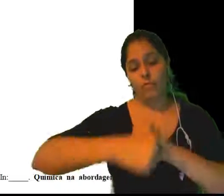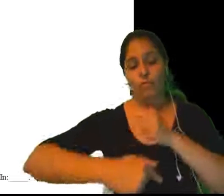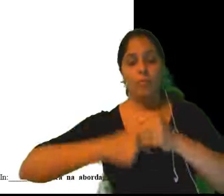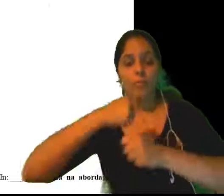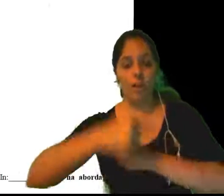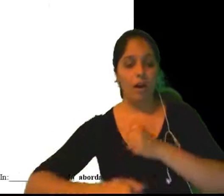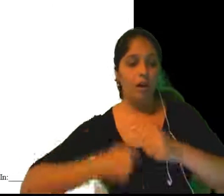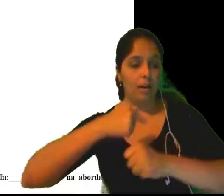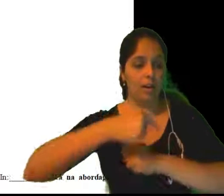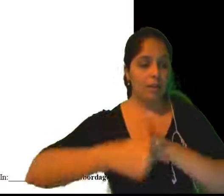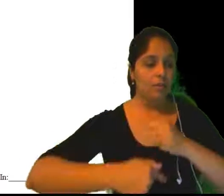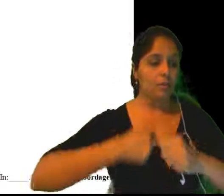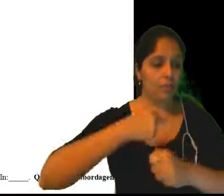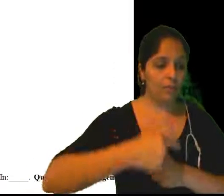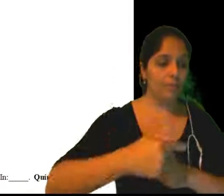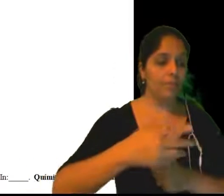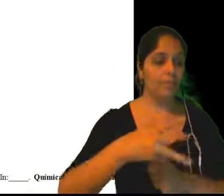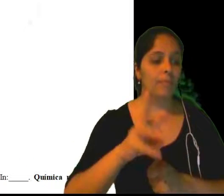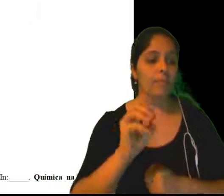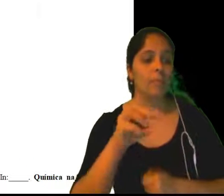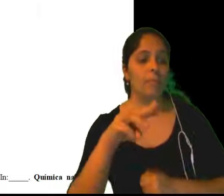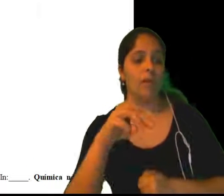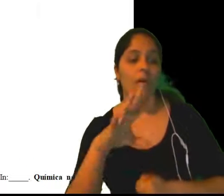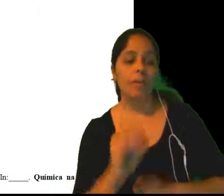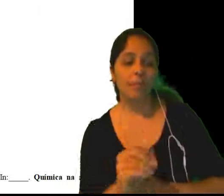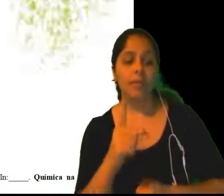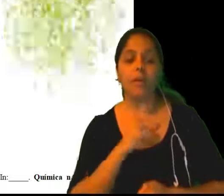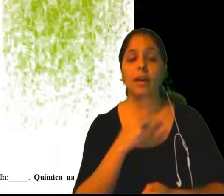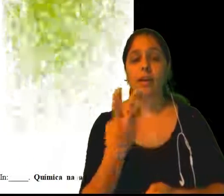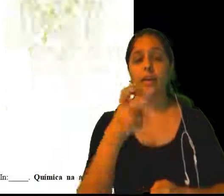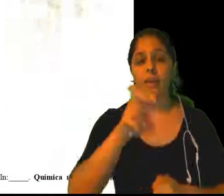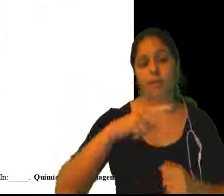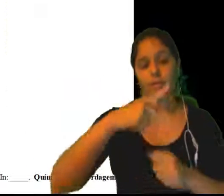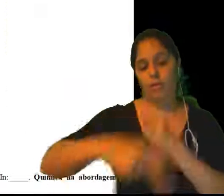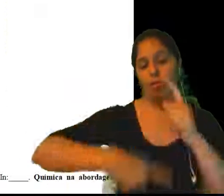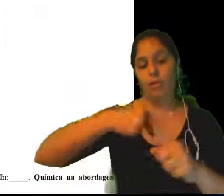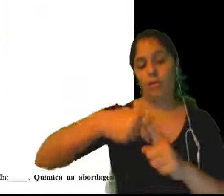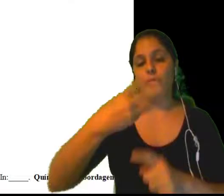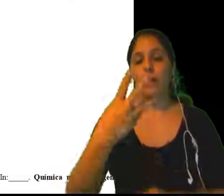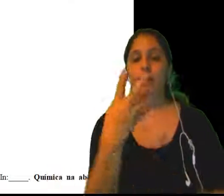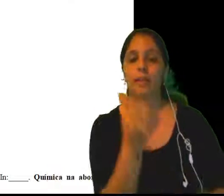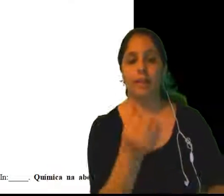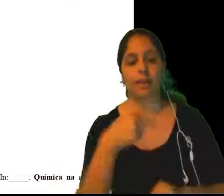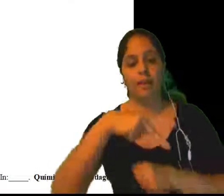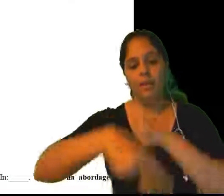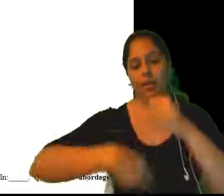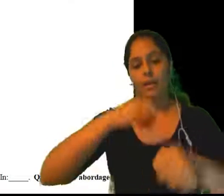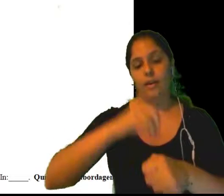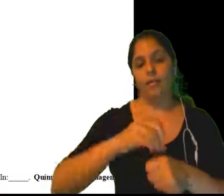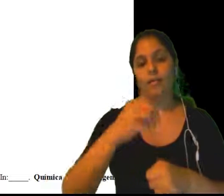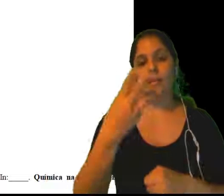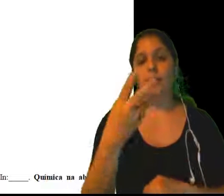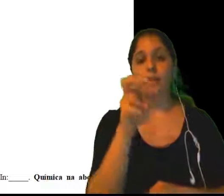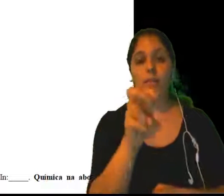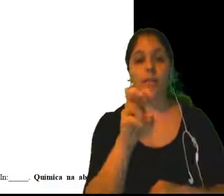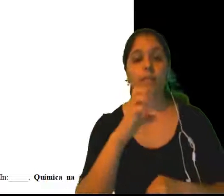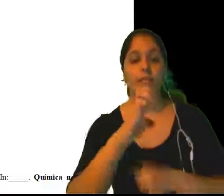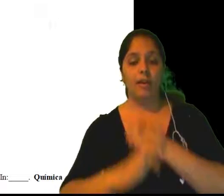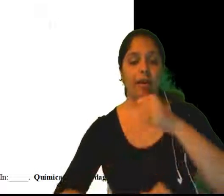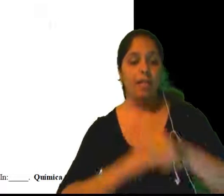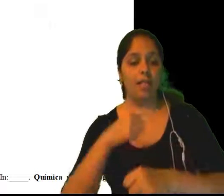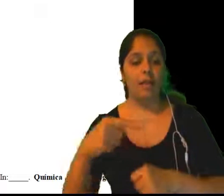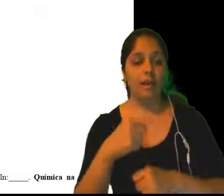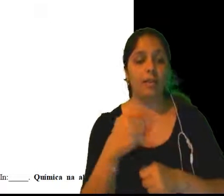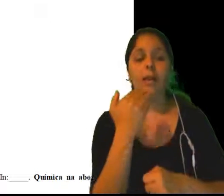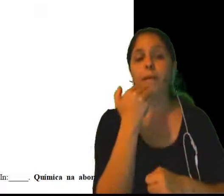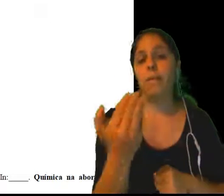um átomo do elemento químico bromo, que possui 35 prótons, 46 nêutrons e 35